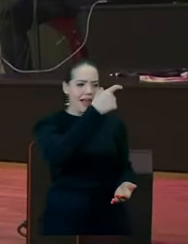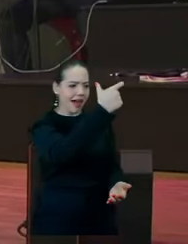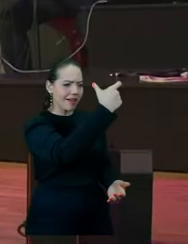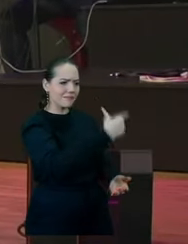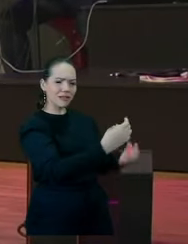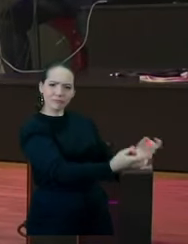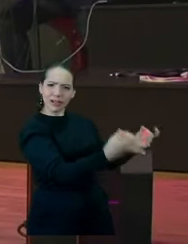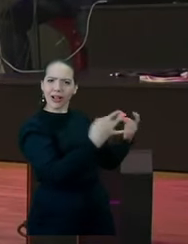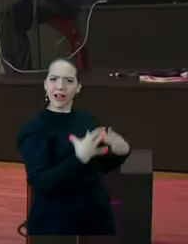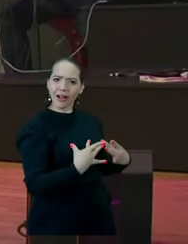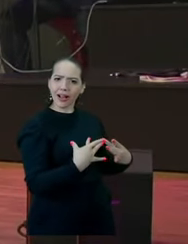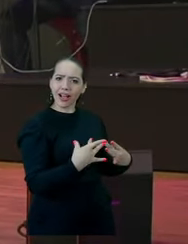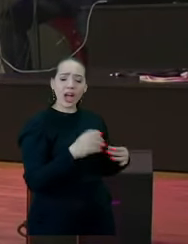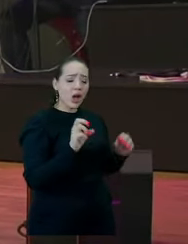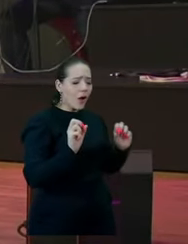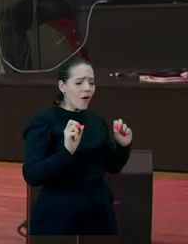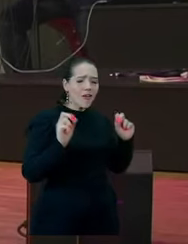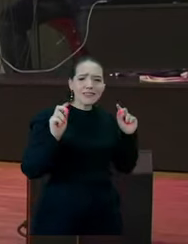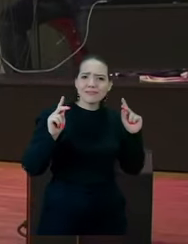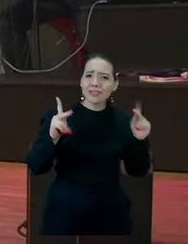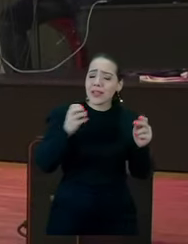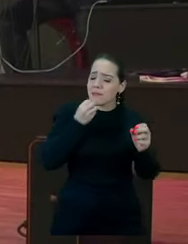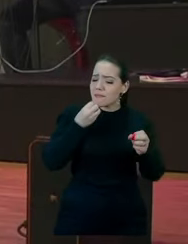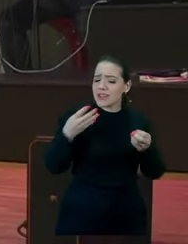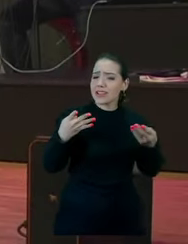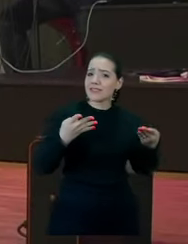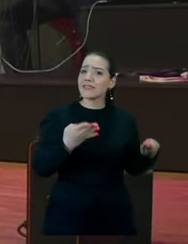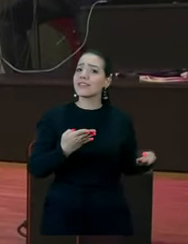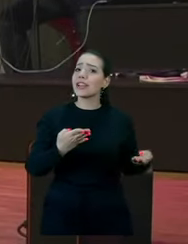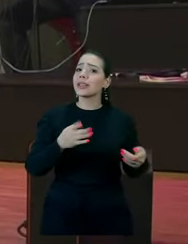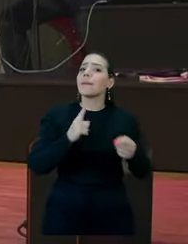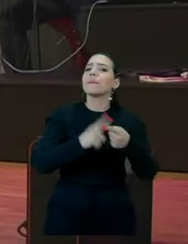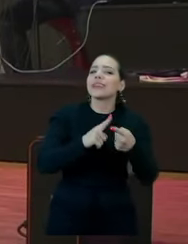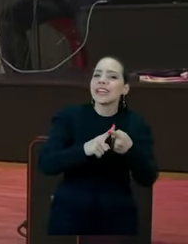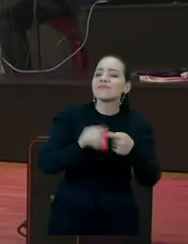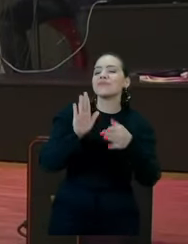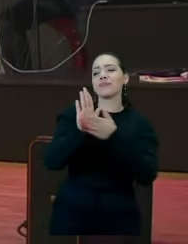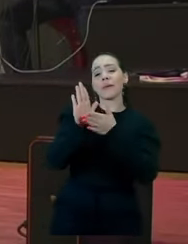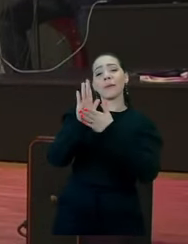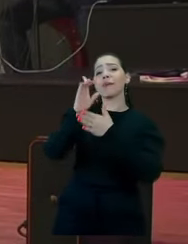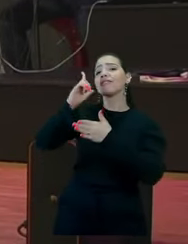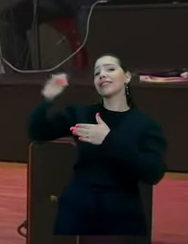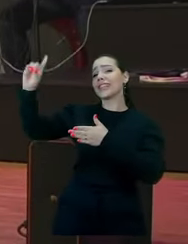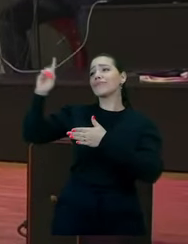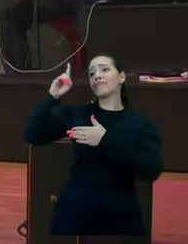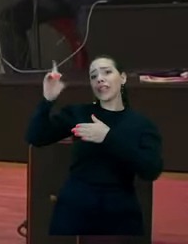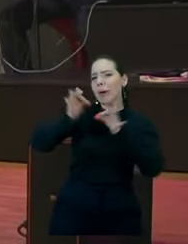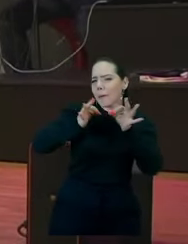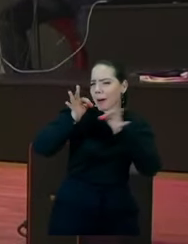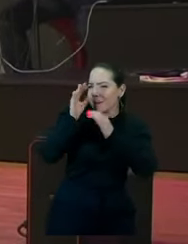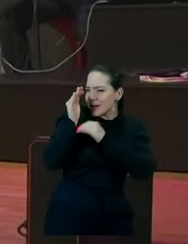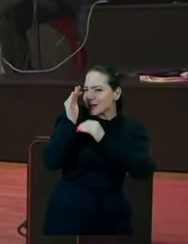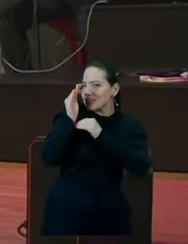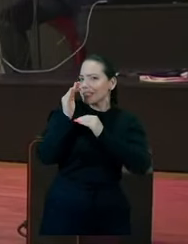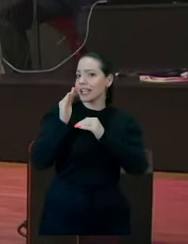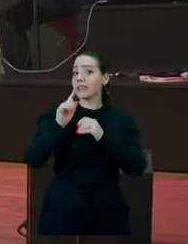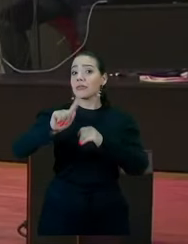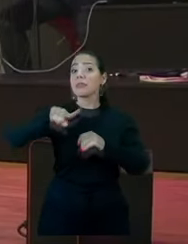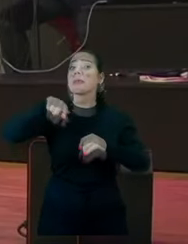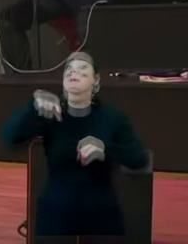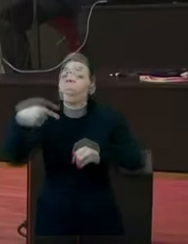são bem-vindas, elas são de Deus. Depois você vai lá e vai agradecer ao Senhor e vai dizer amém,